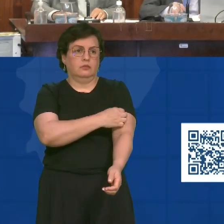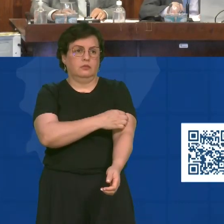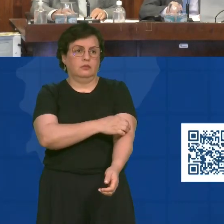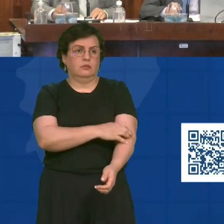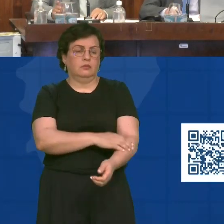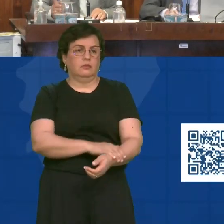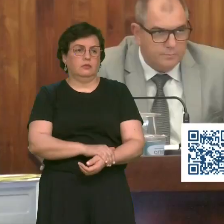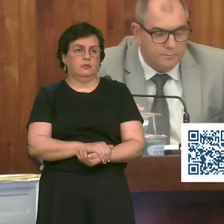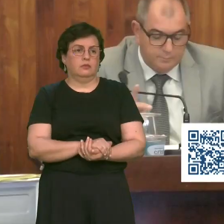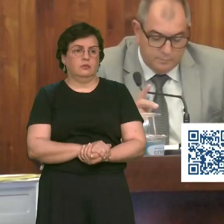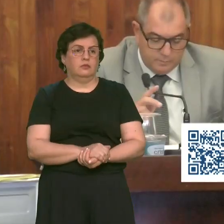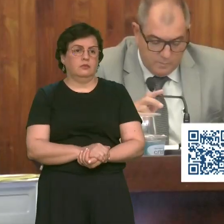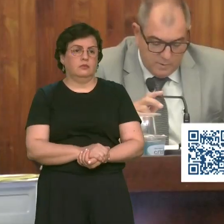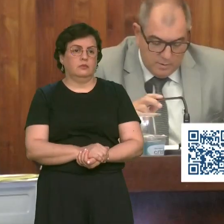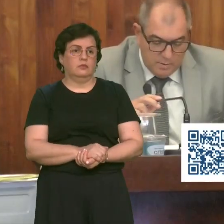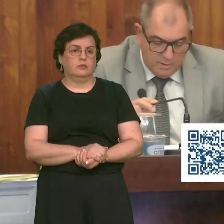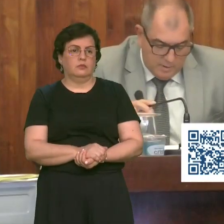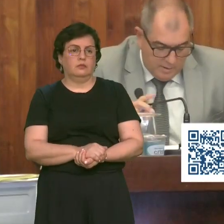aprovado